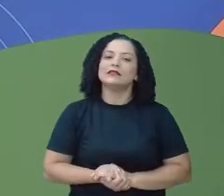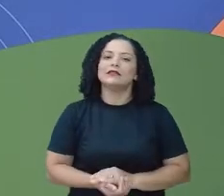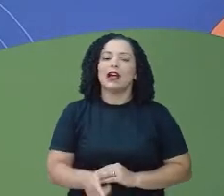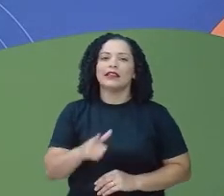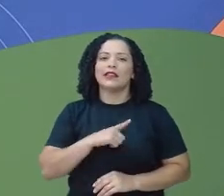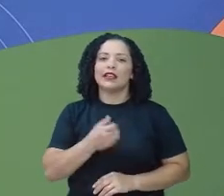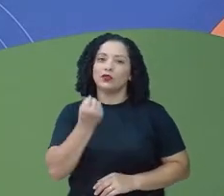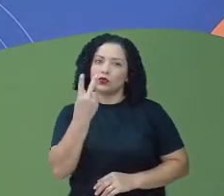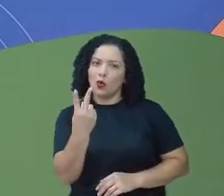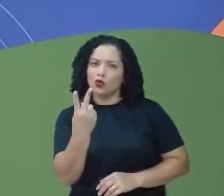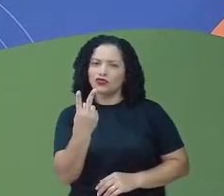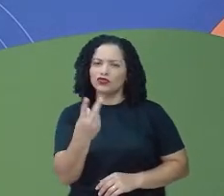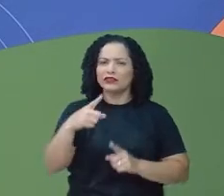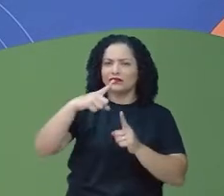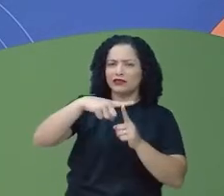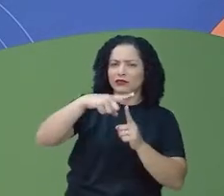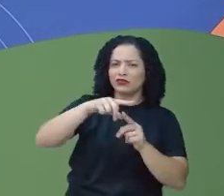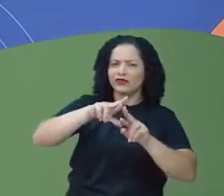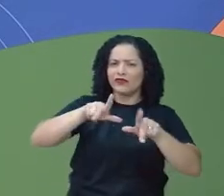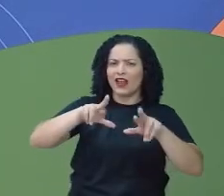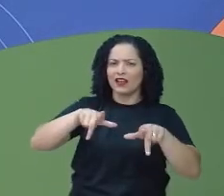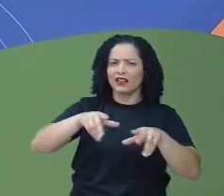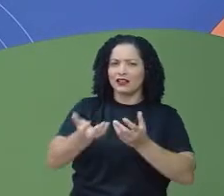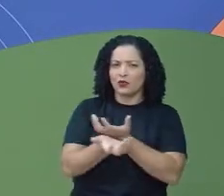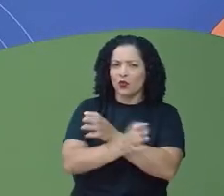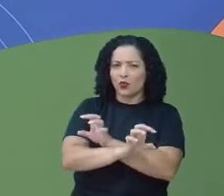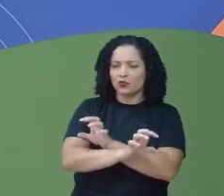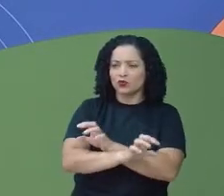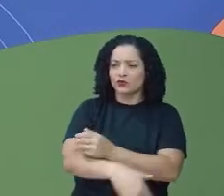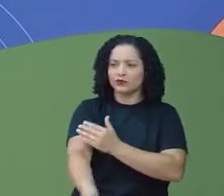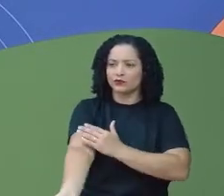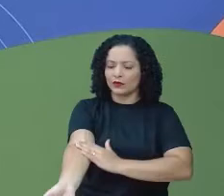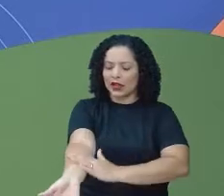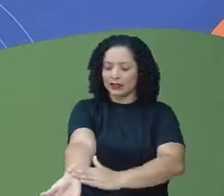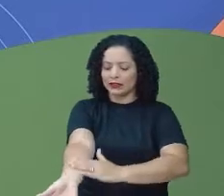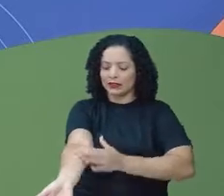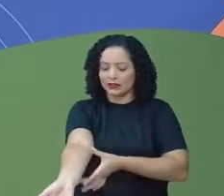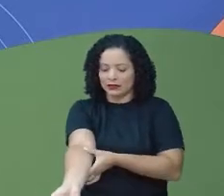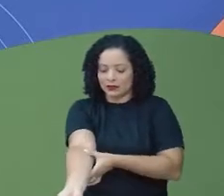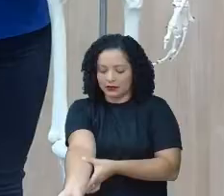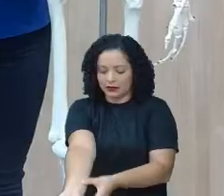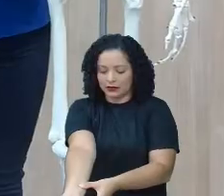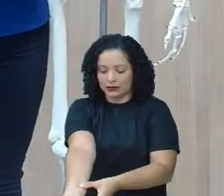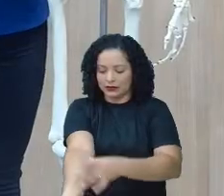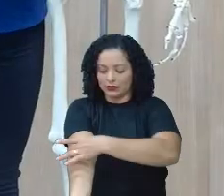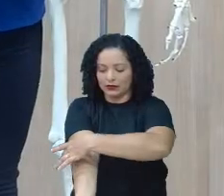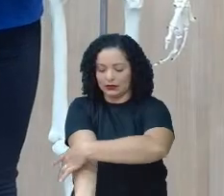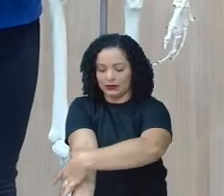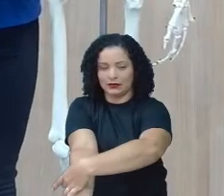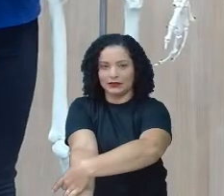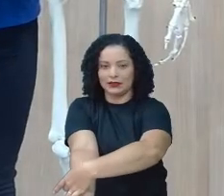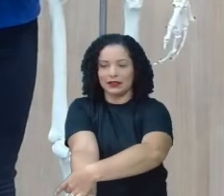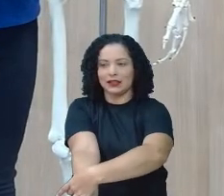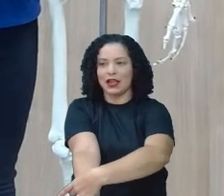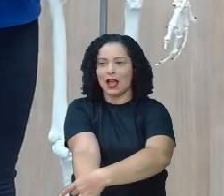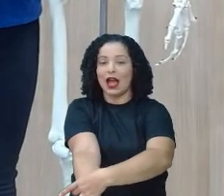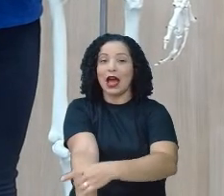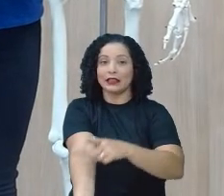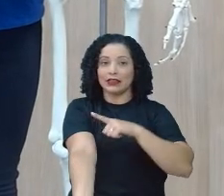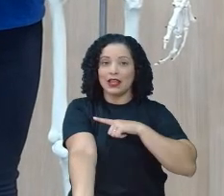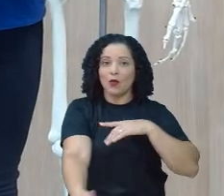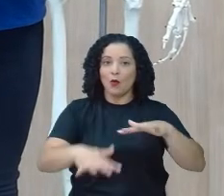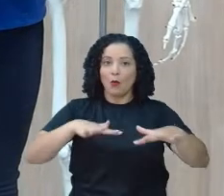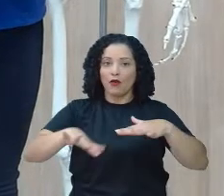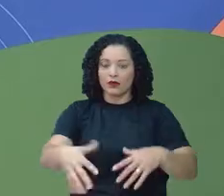temos 2 ossos aqui no braço, sim. E aí, eles dois é quem vão nos ajudar a fazer esse movimento